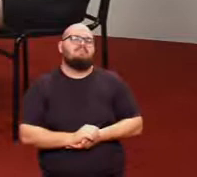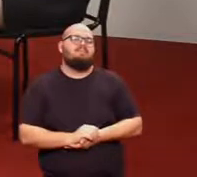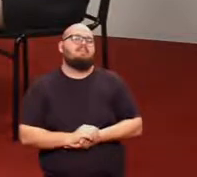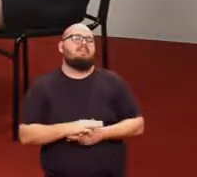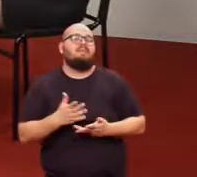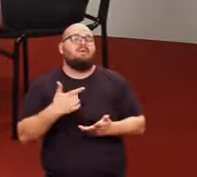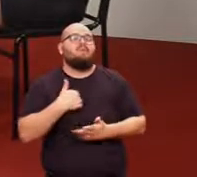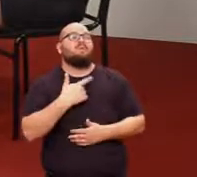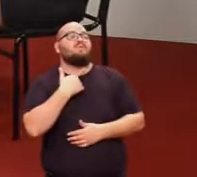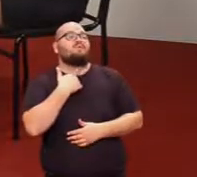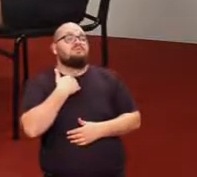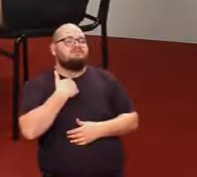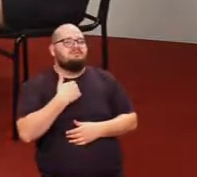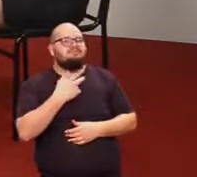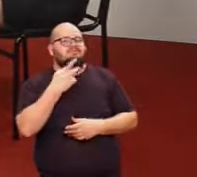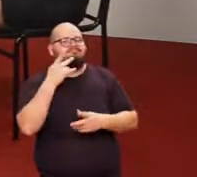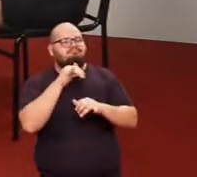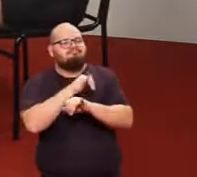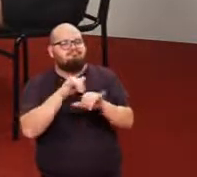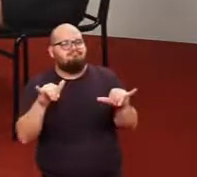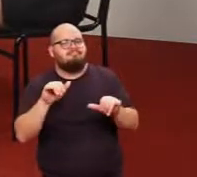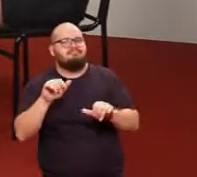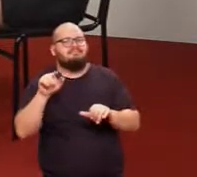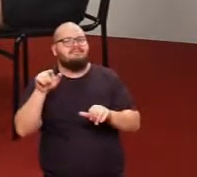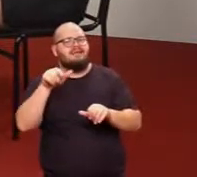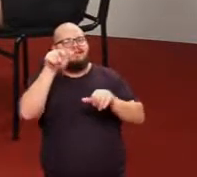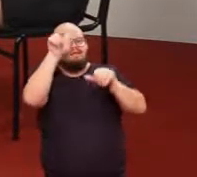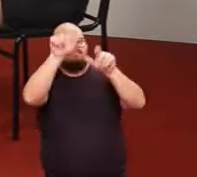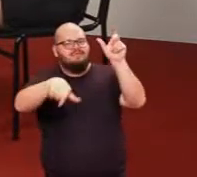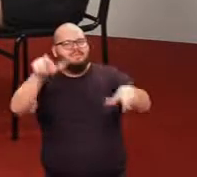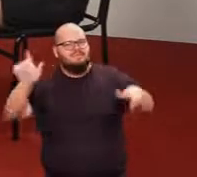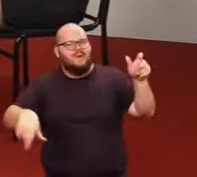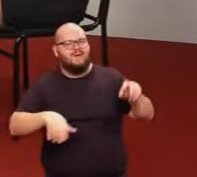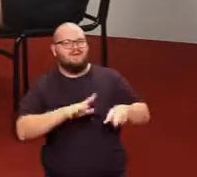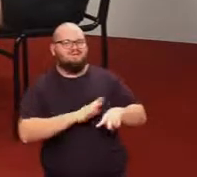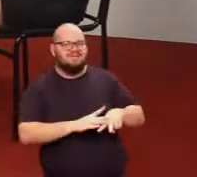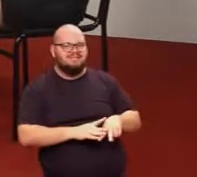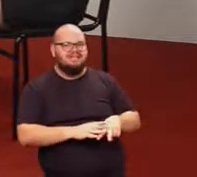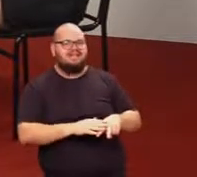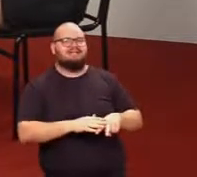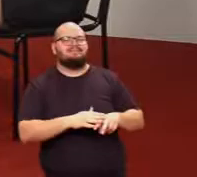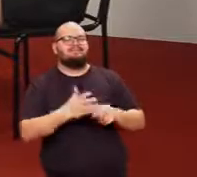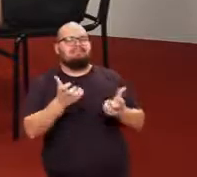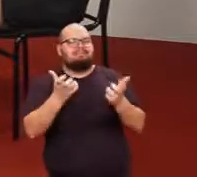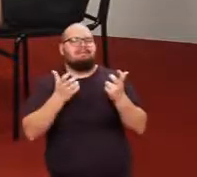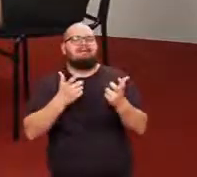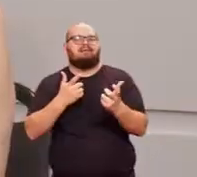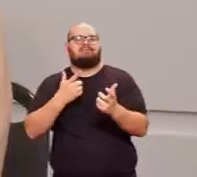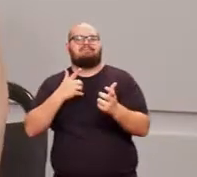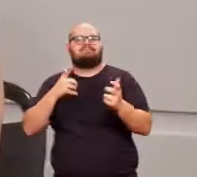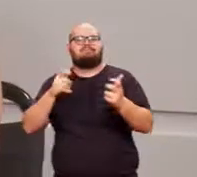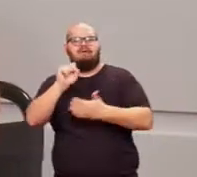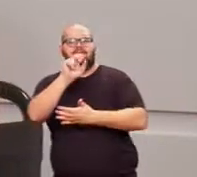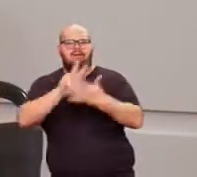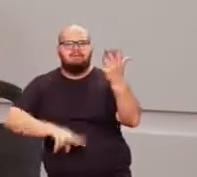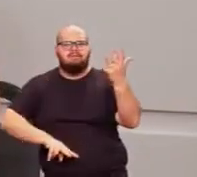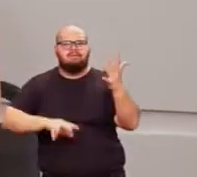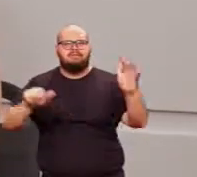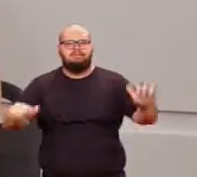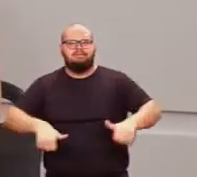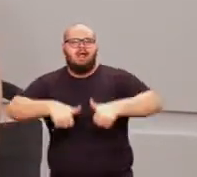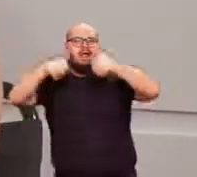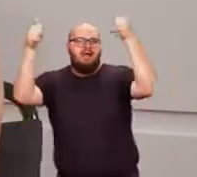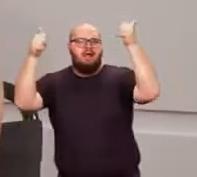abordamos? Eu gostaria de dizer que aqueles pacientes, aquelas pessoas que gostariam de buscar uma